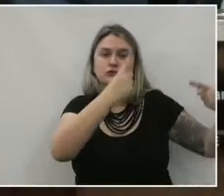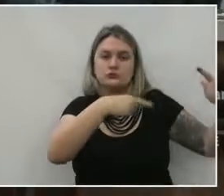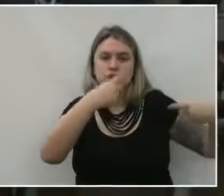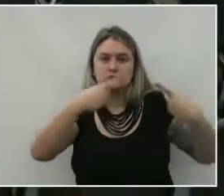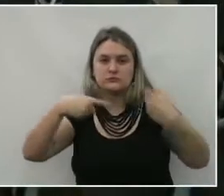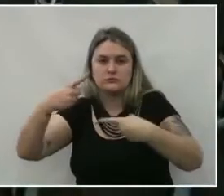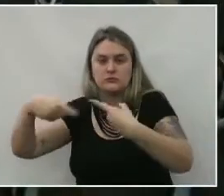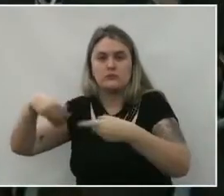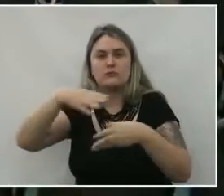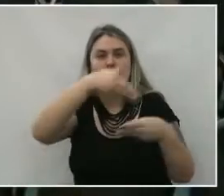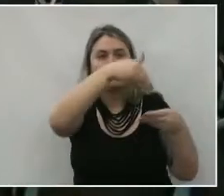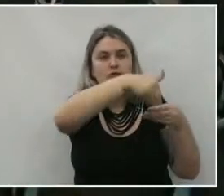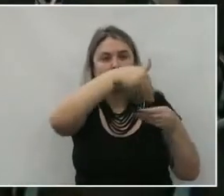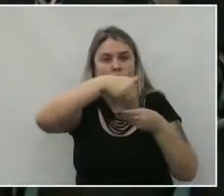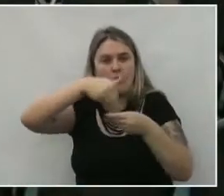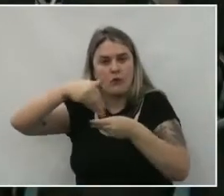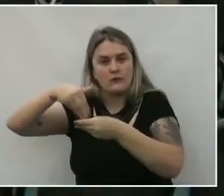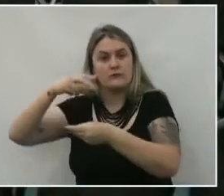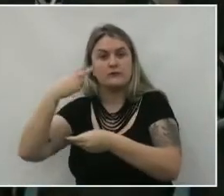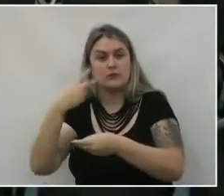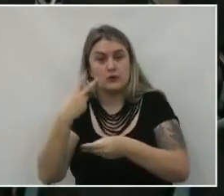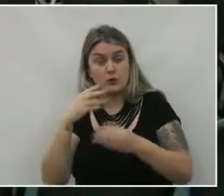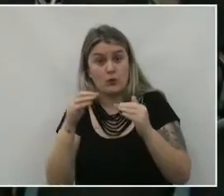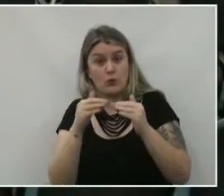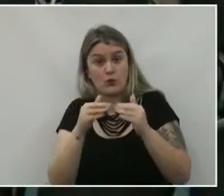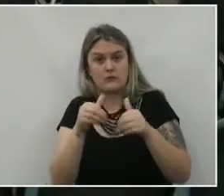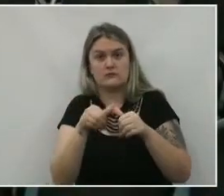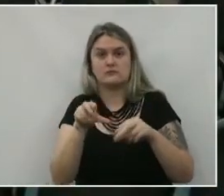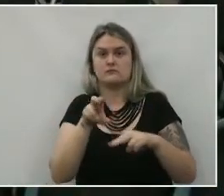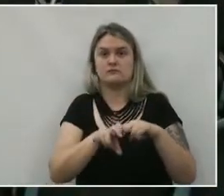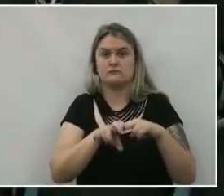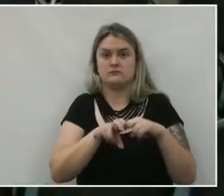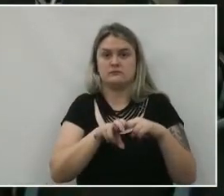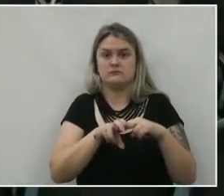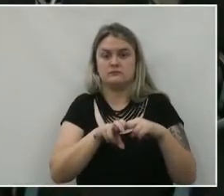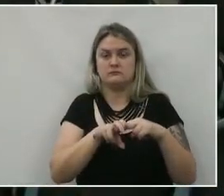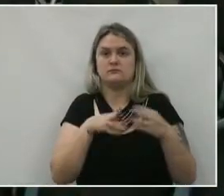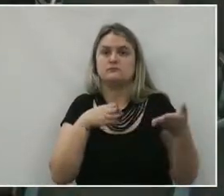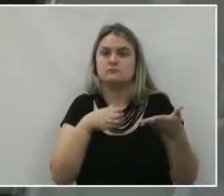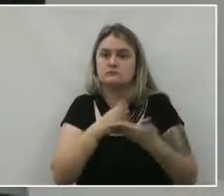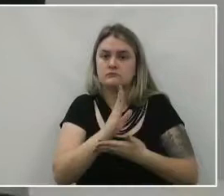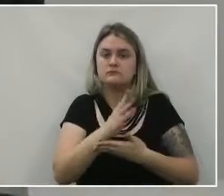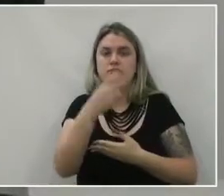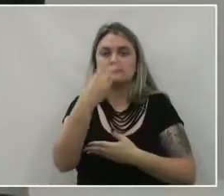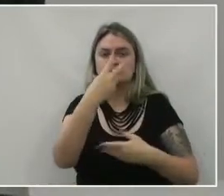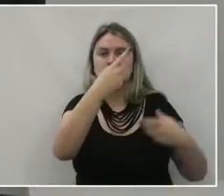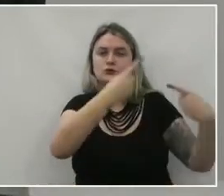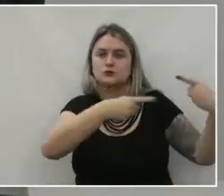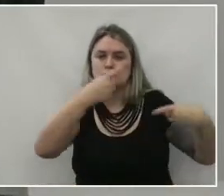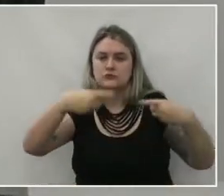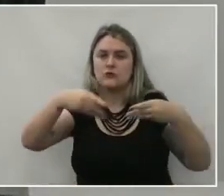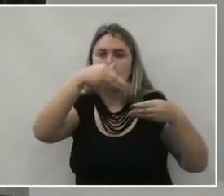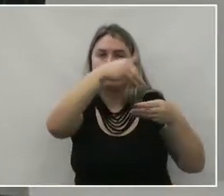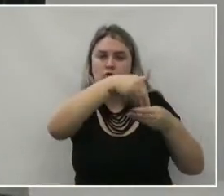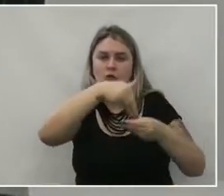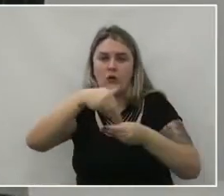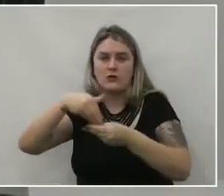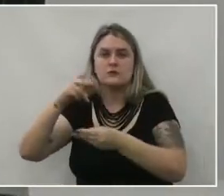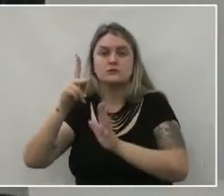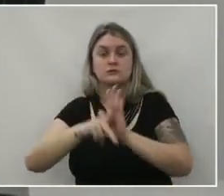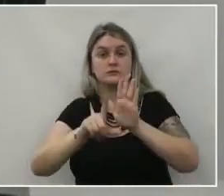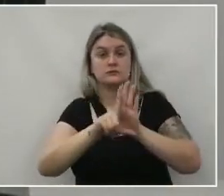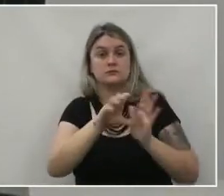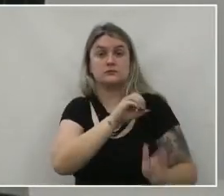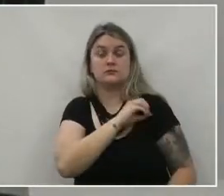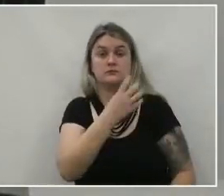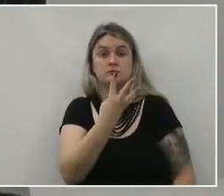em votação, senhores vereadores que aprovam, permaneçam como estão Aprovada em segunda discussão e votação, projeto de lei ordinária número